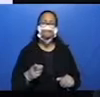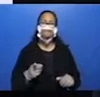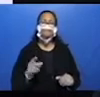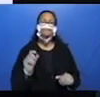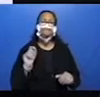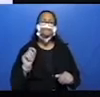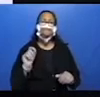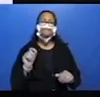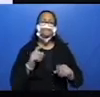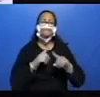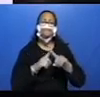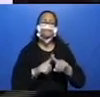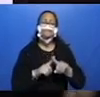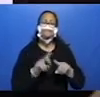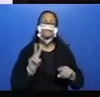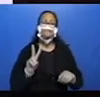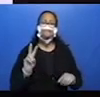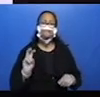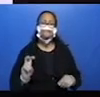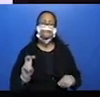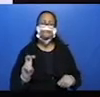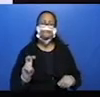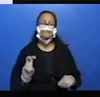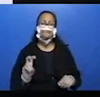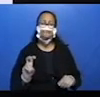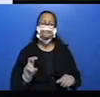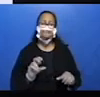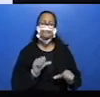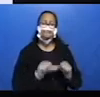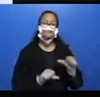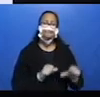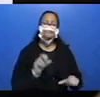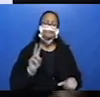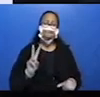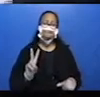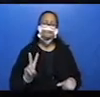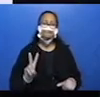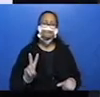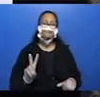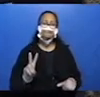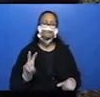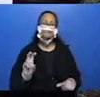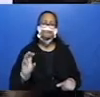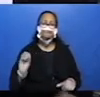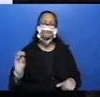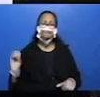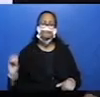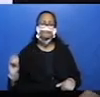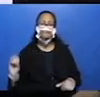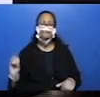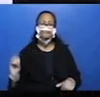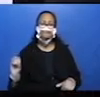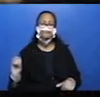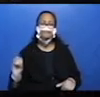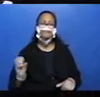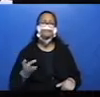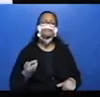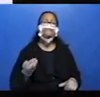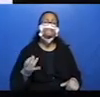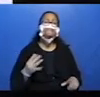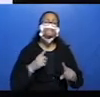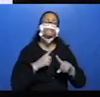vezes 25 deu 2.500, 2.500. Como que eu vou saber quanto que eu multipliquei?